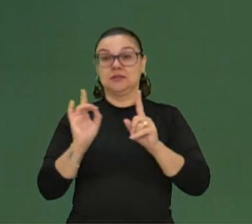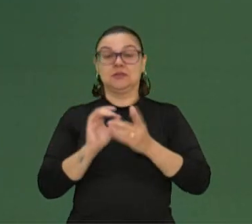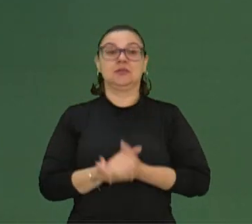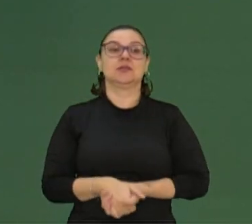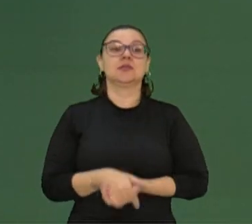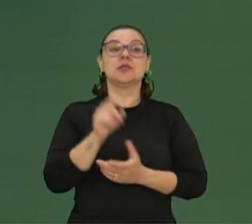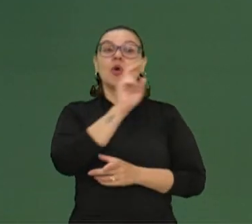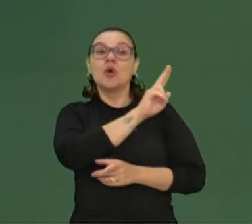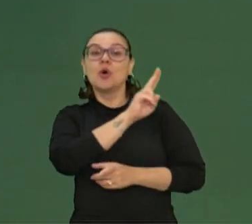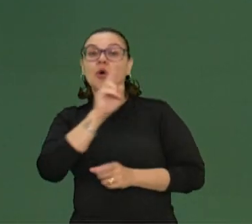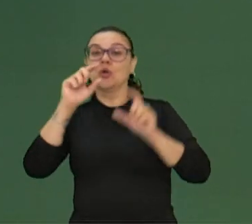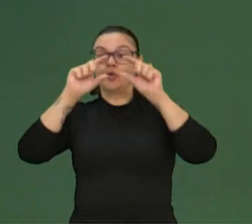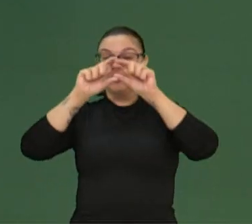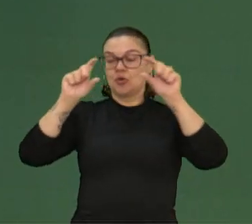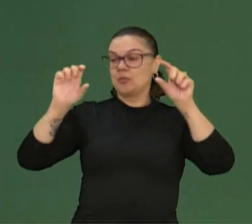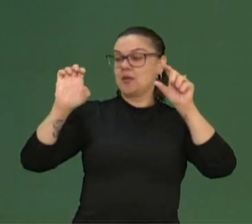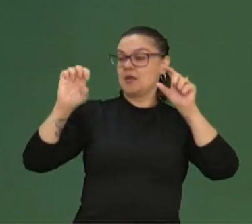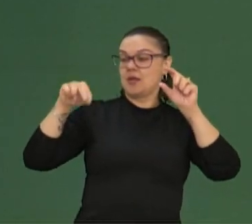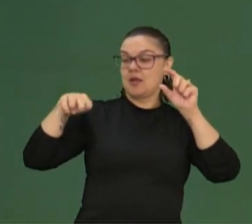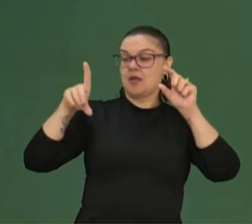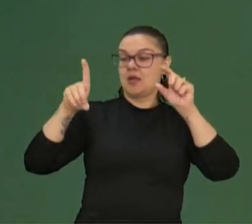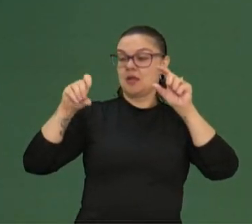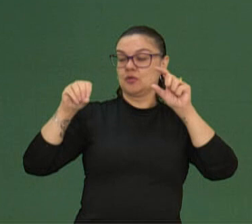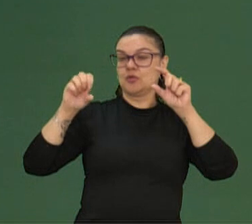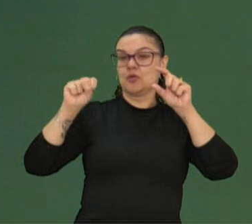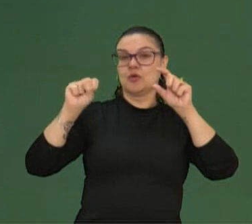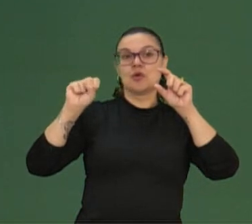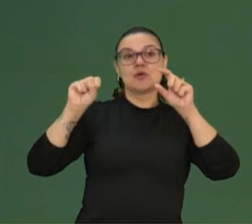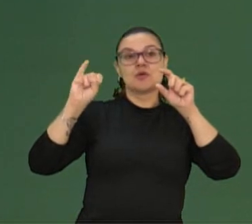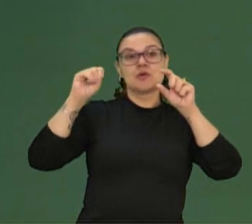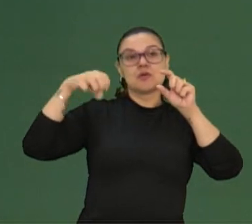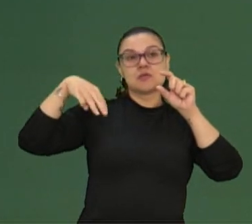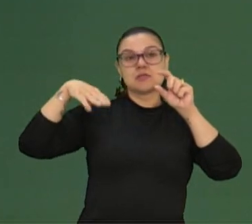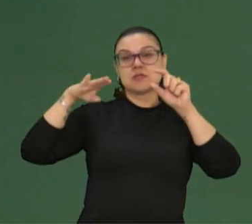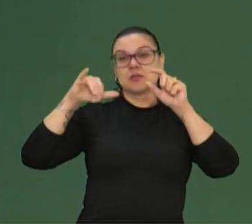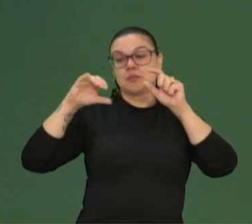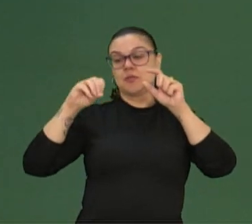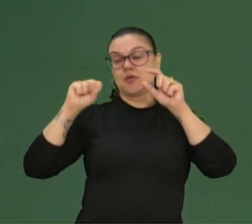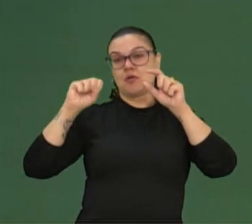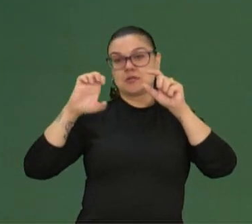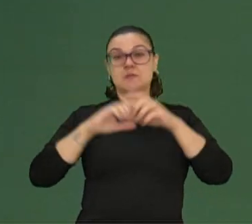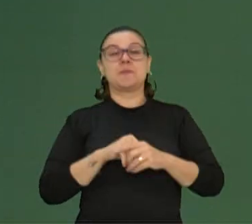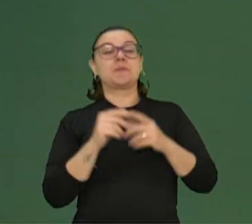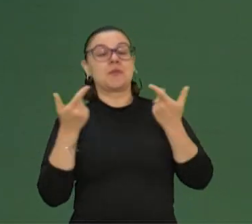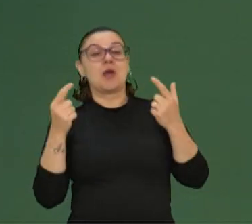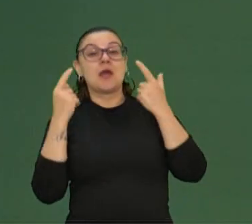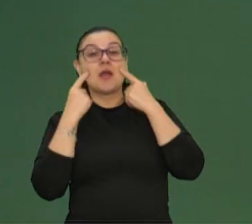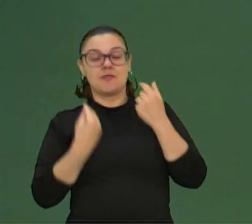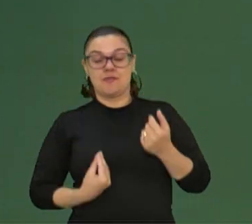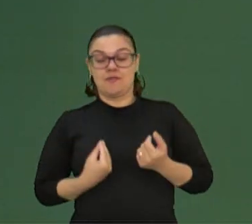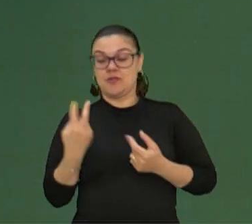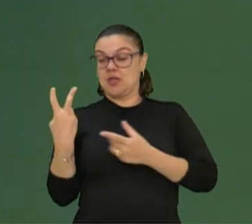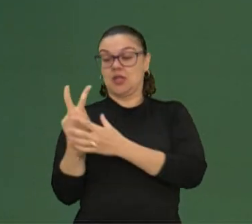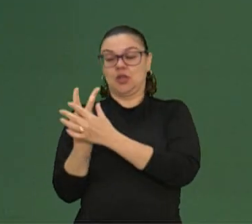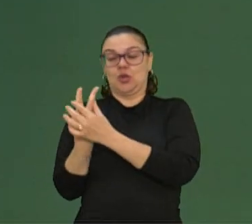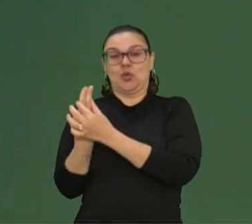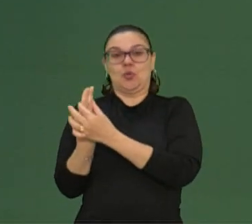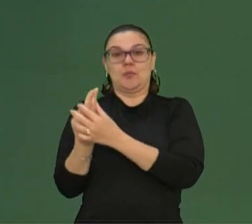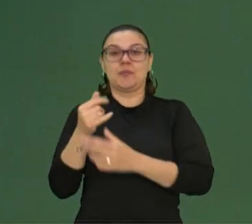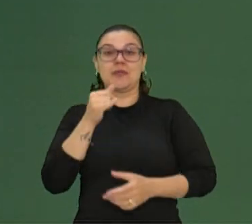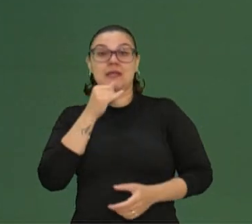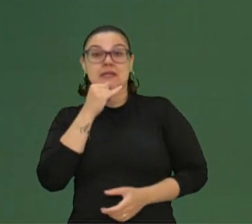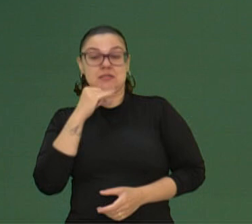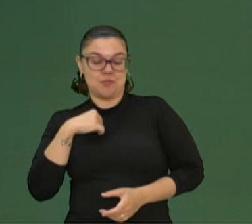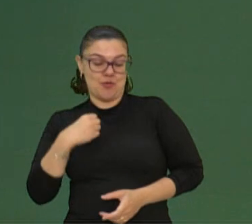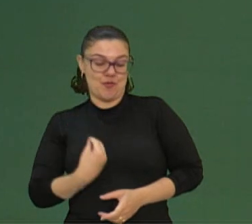O nome desse termo? Endossimbiose. Simbiose é o nome para essa vida a dois, essa vida dupla. Por exemplo, eu estou levando uma